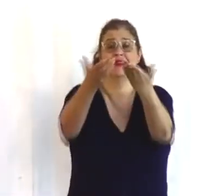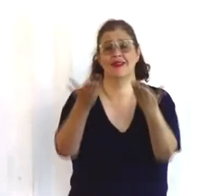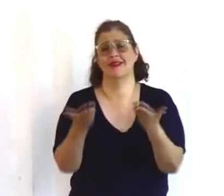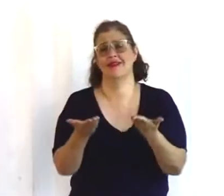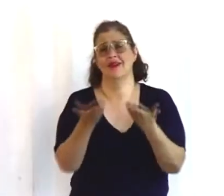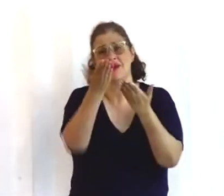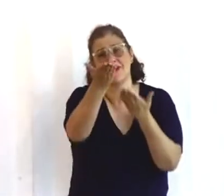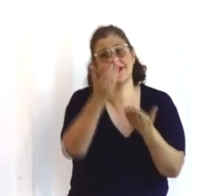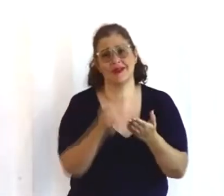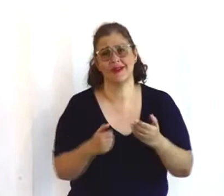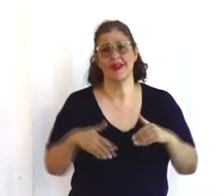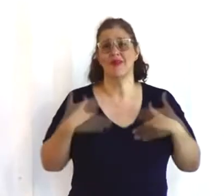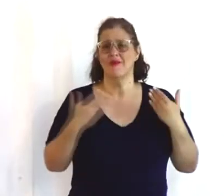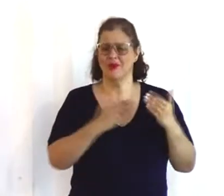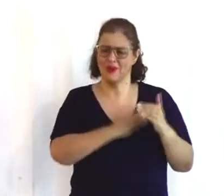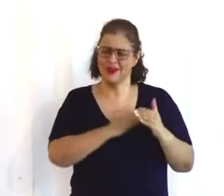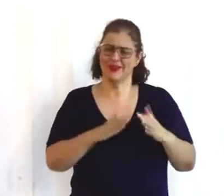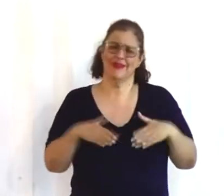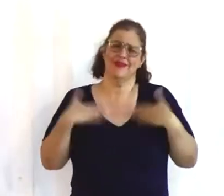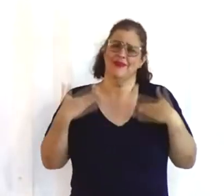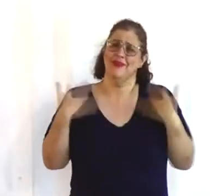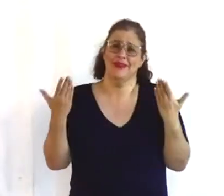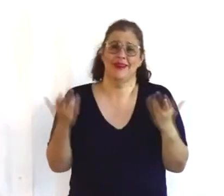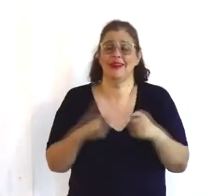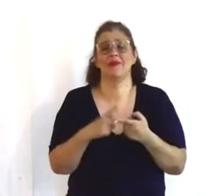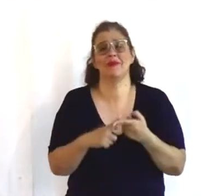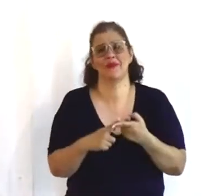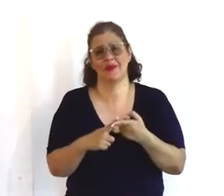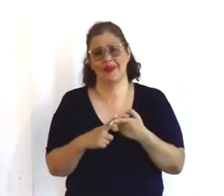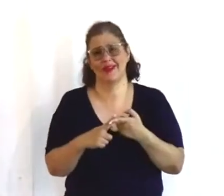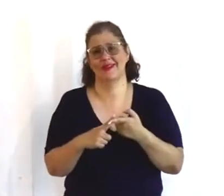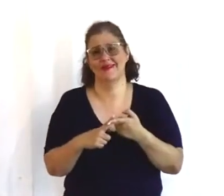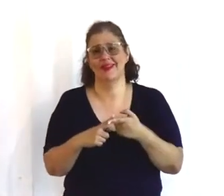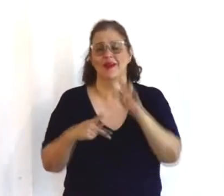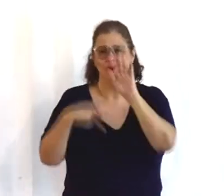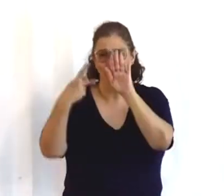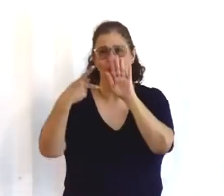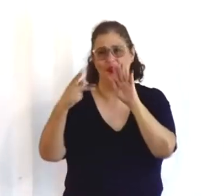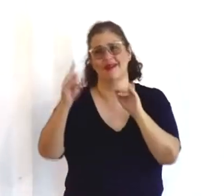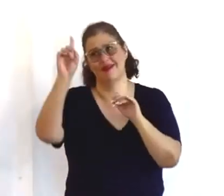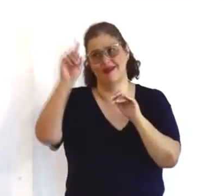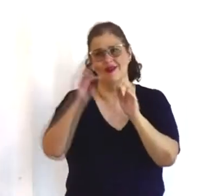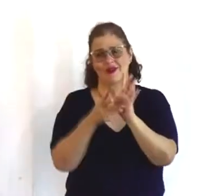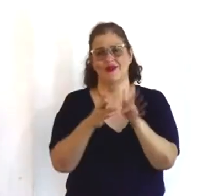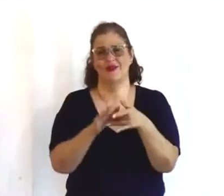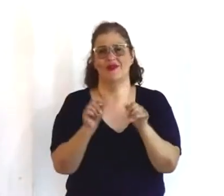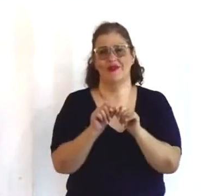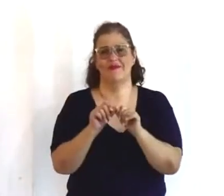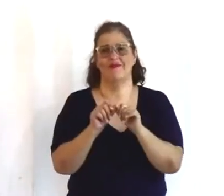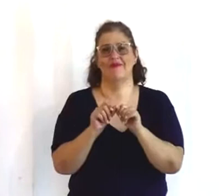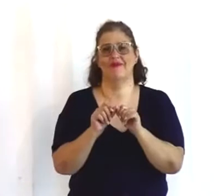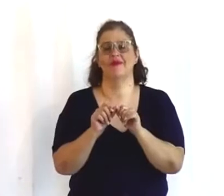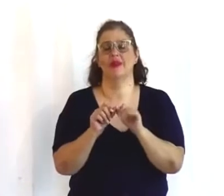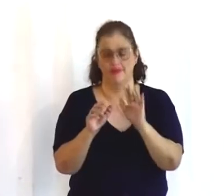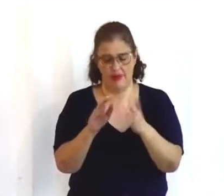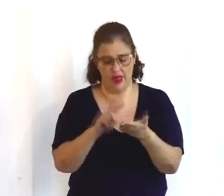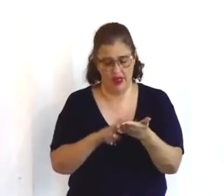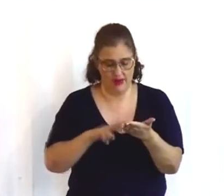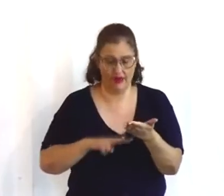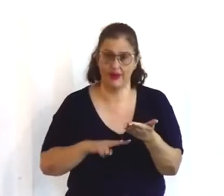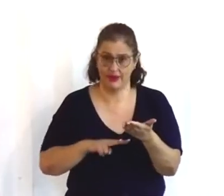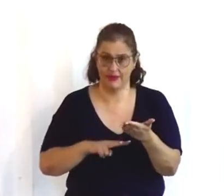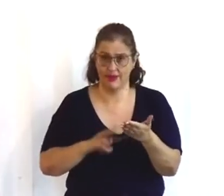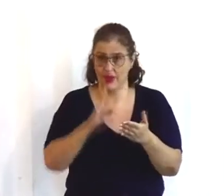nós haveremos de trabalhar nesta passagem e em outras aqui de Apocalipse. Já foi lido nesta manhã o texto